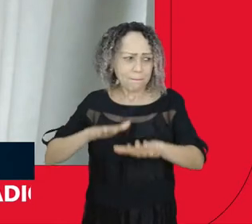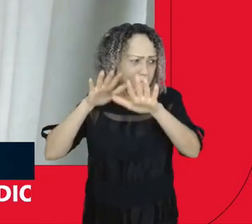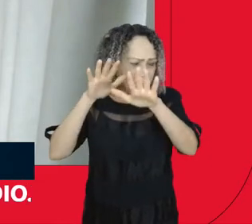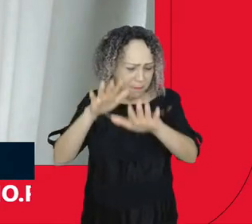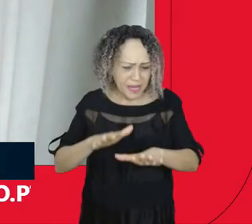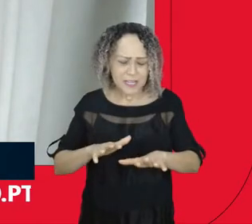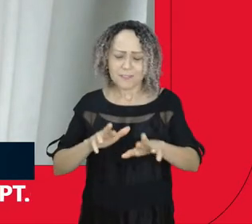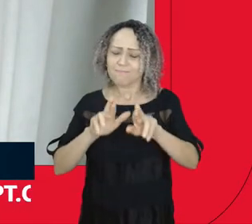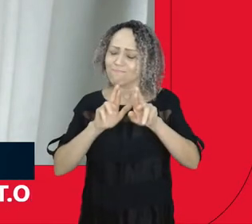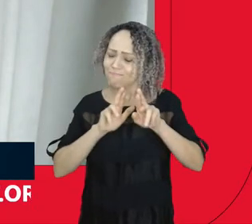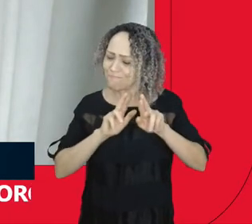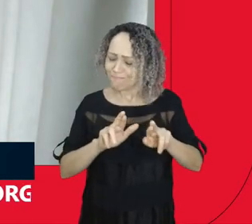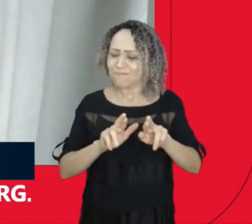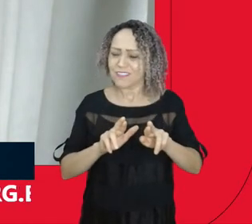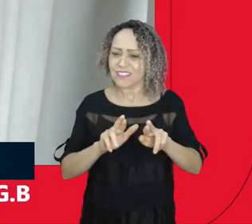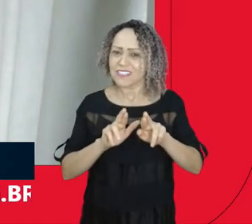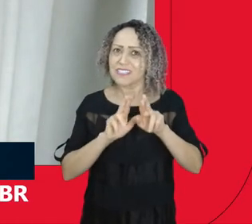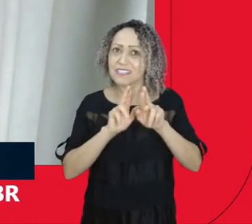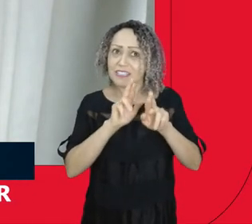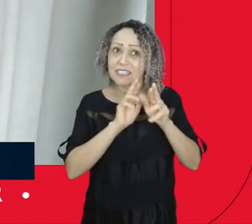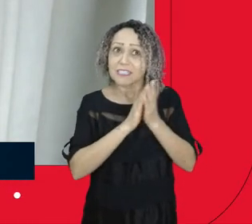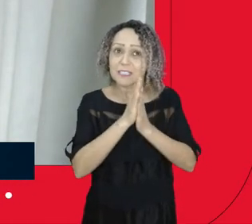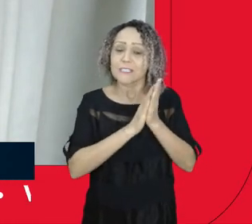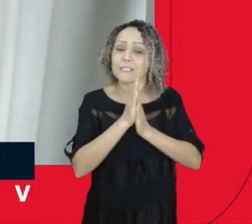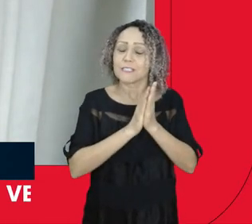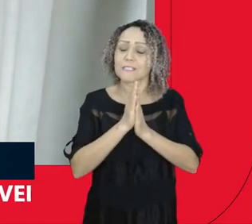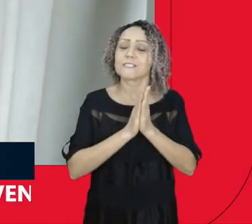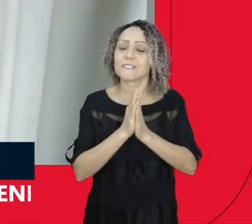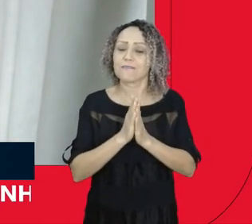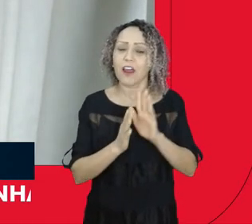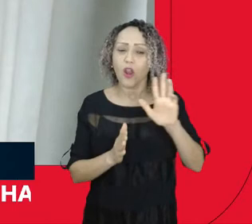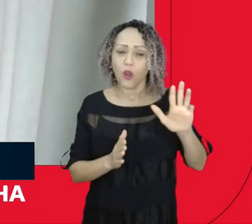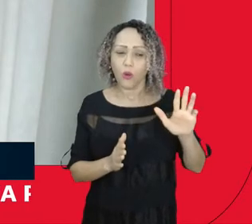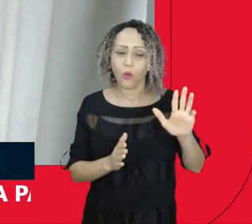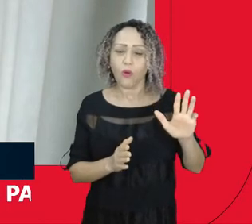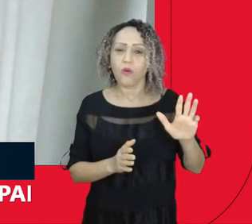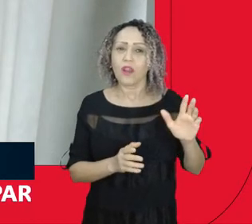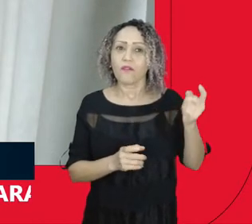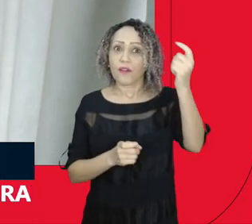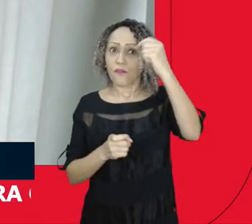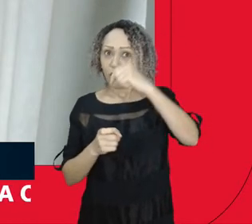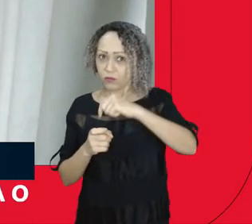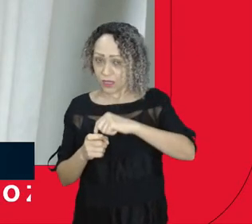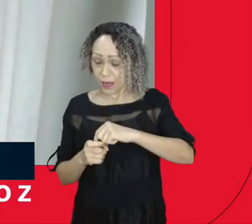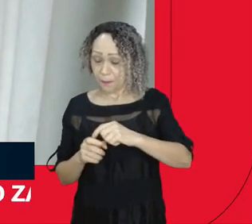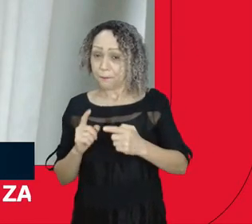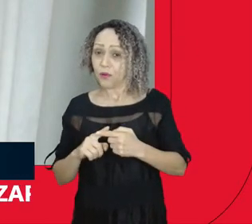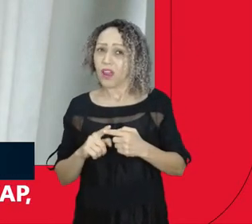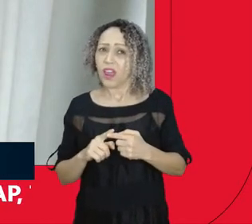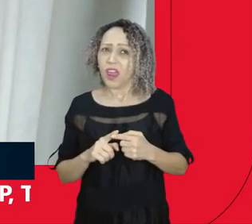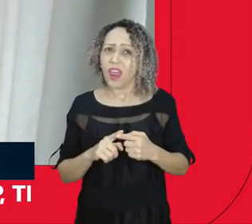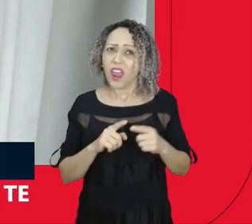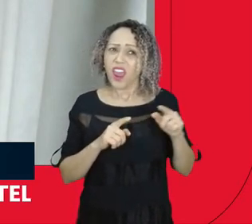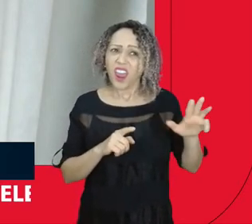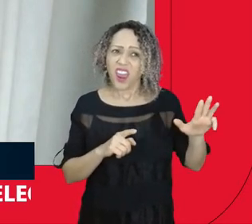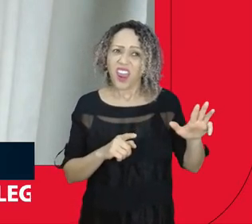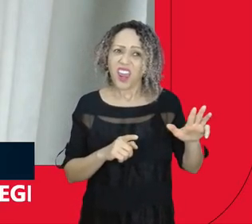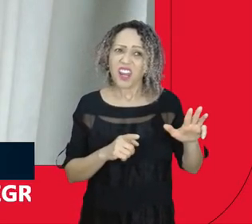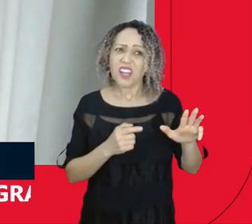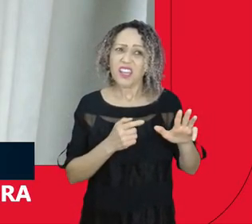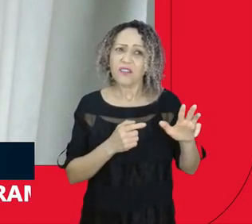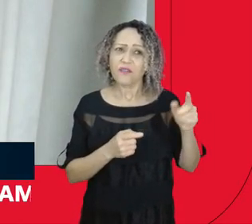muito grande. Né? Lula vai voltar, ele veio aqui somente na pré-campanha. Né? Então, a programação é